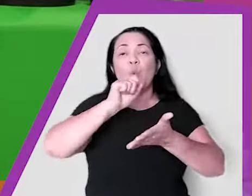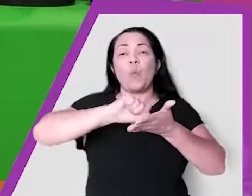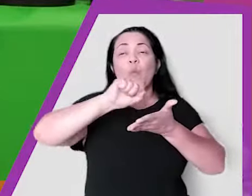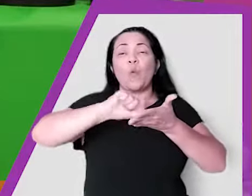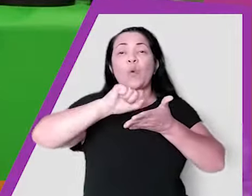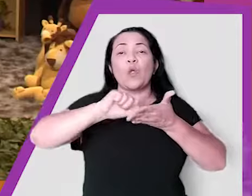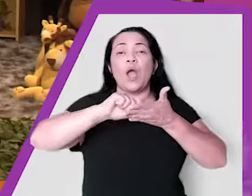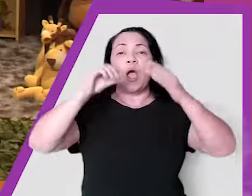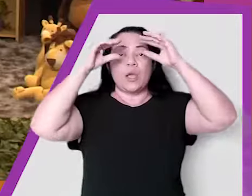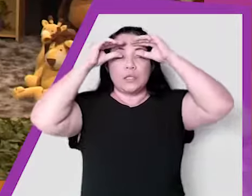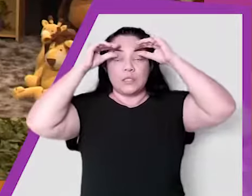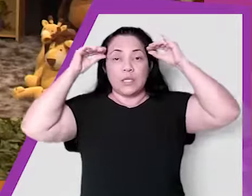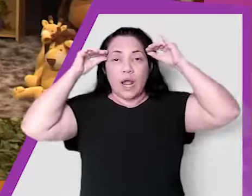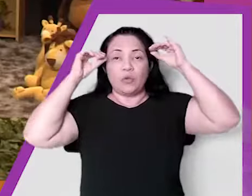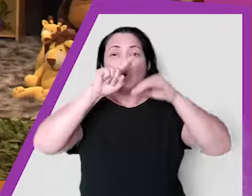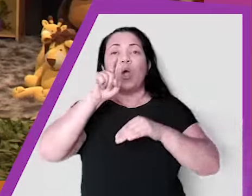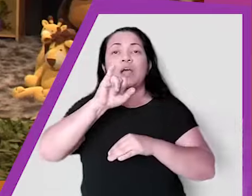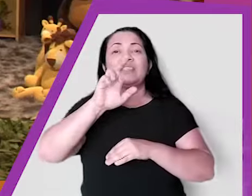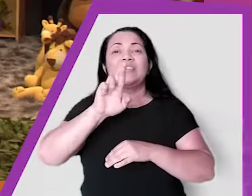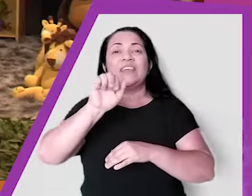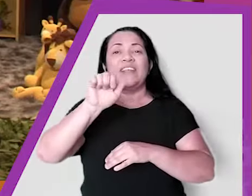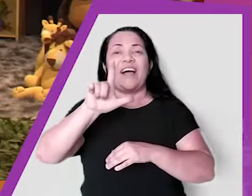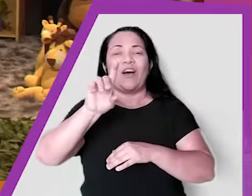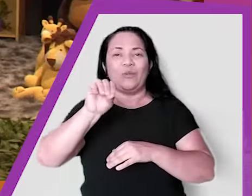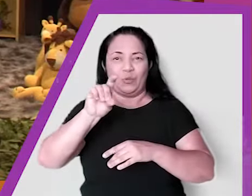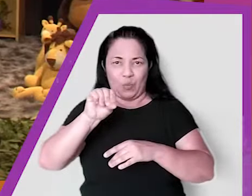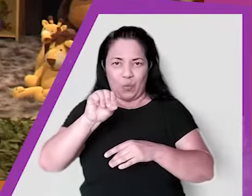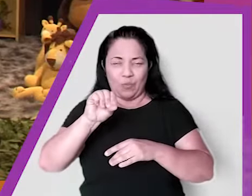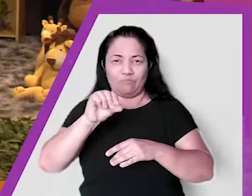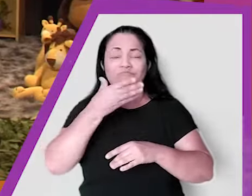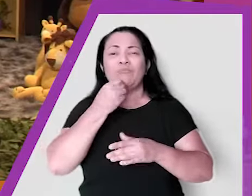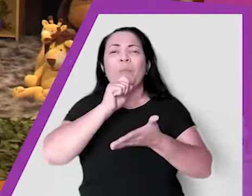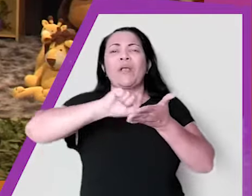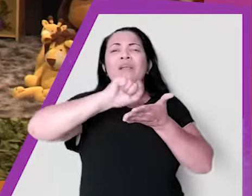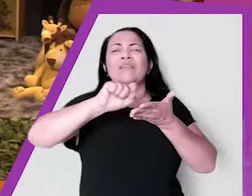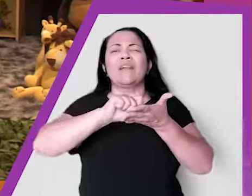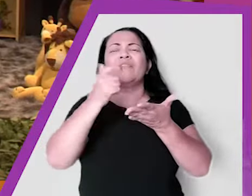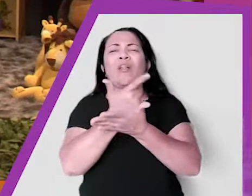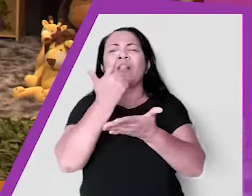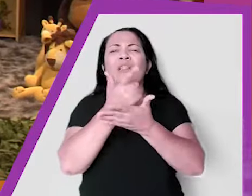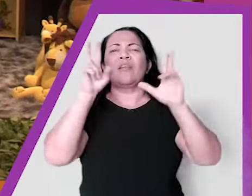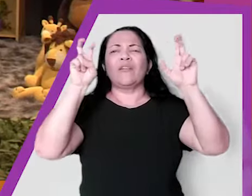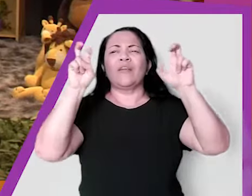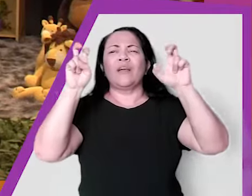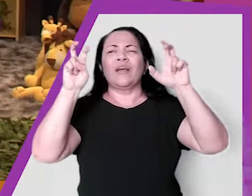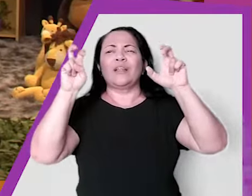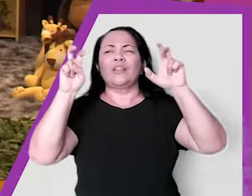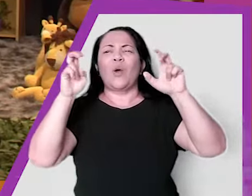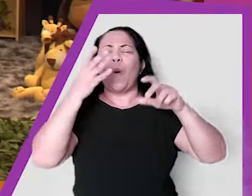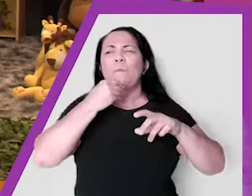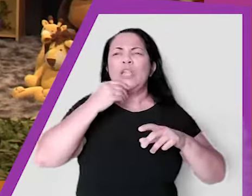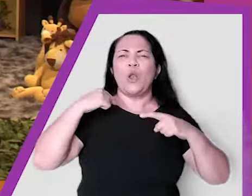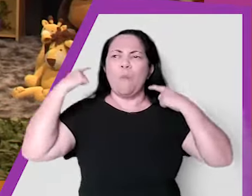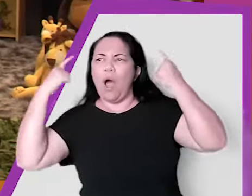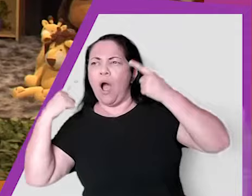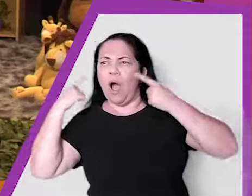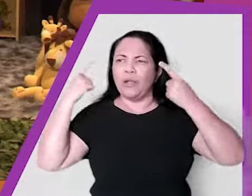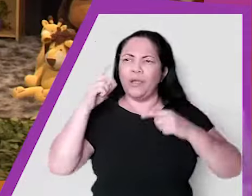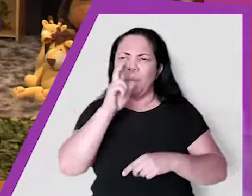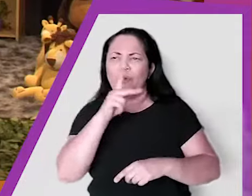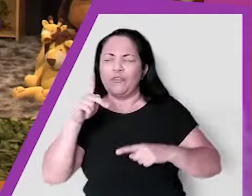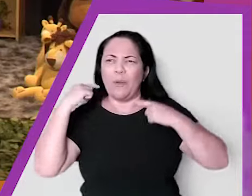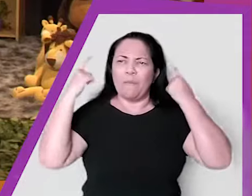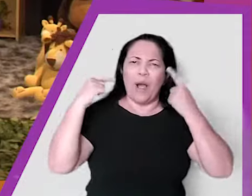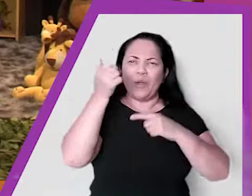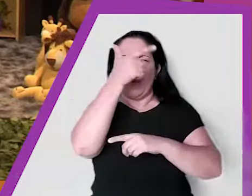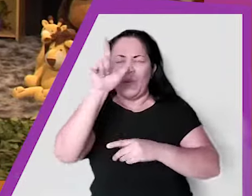dessa história para o Ziraldo. É, o Ziraldo, aquele do menino maluquinho, da professora maluquinha, então. E aí ela ficou imaginando um jeito de contar para ele